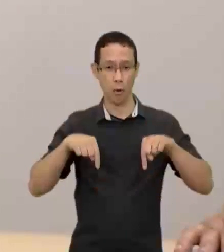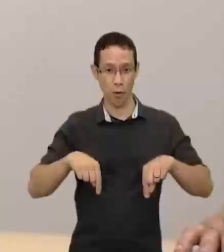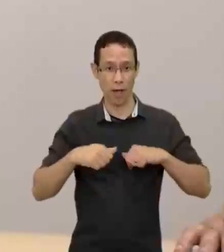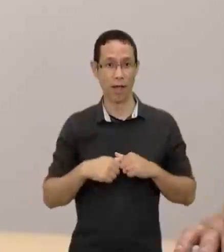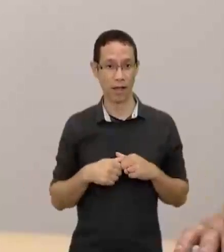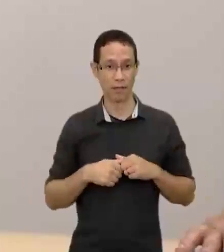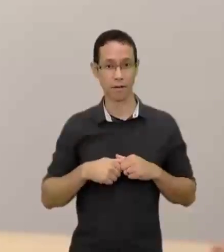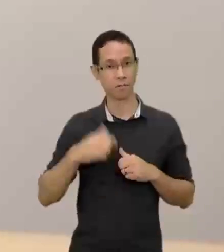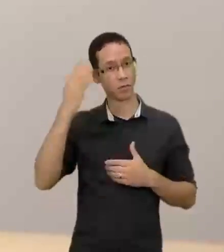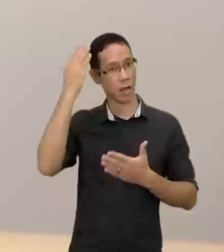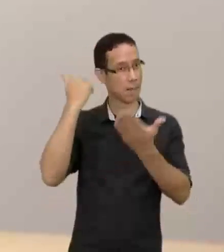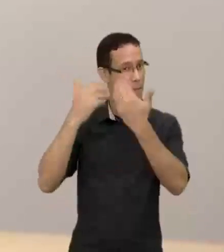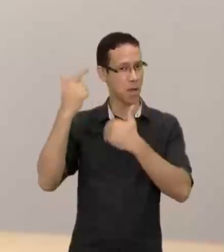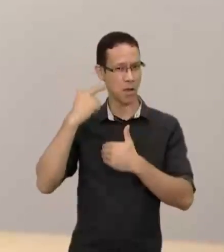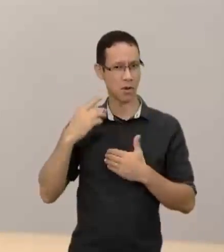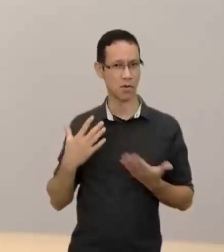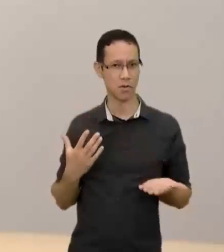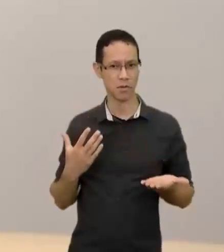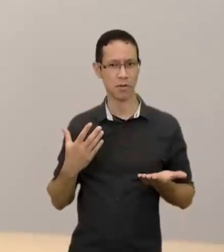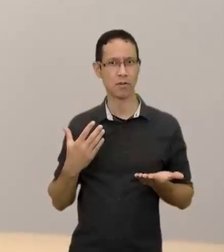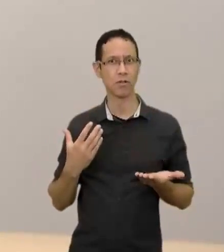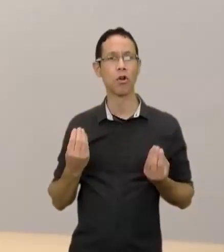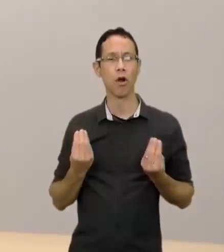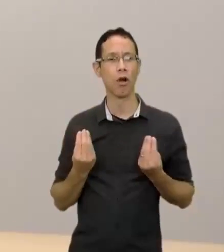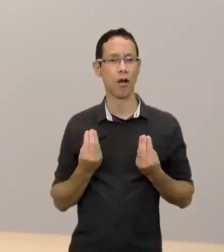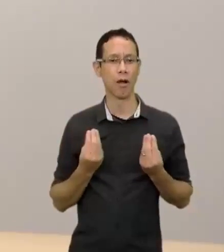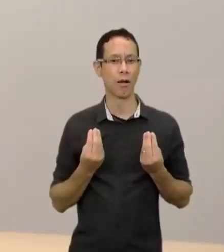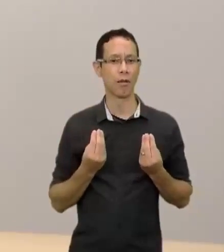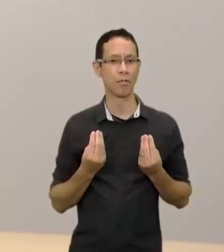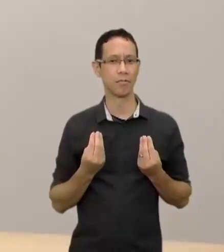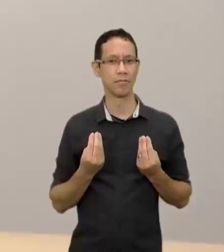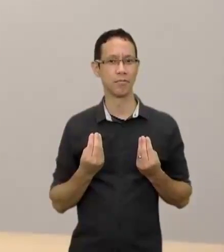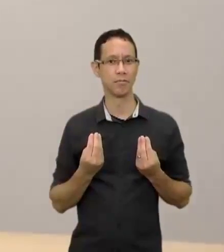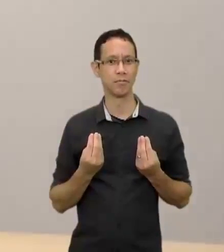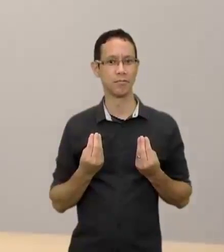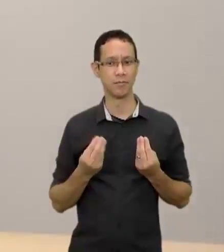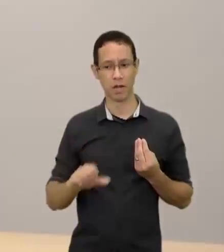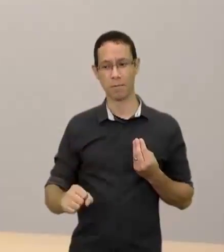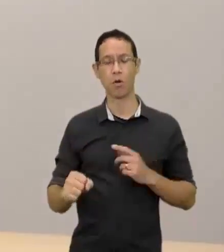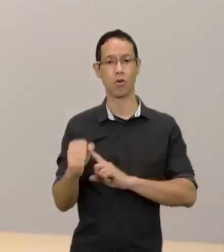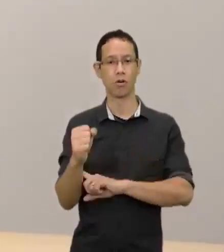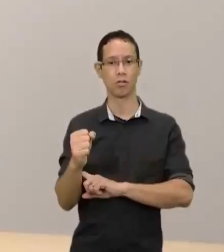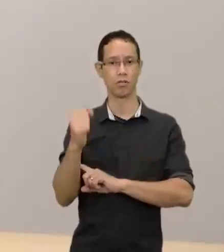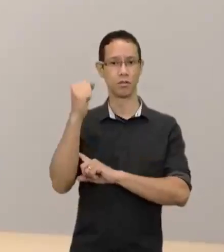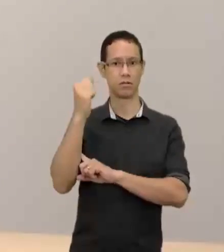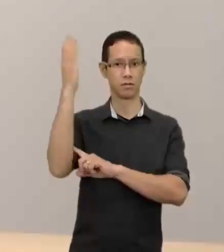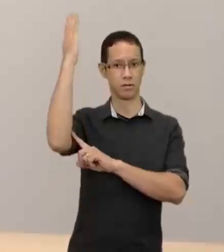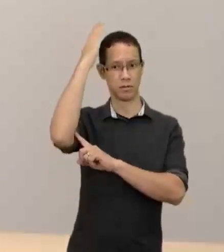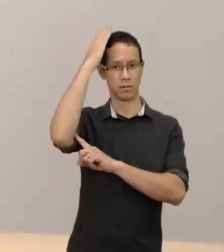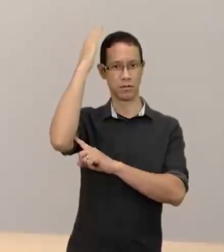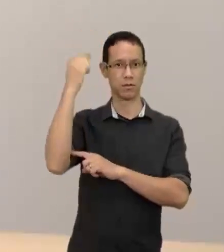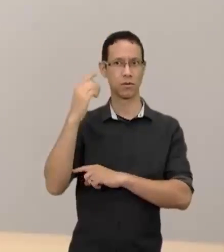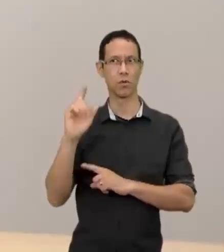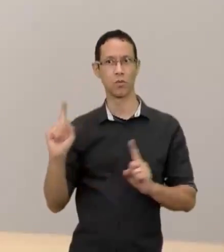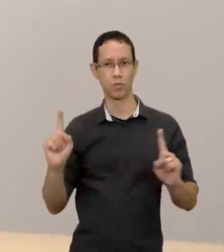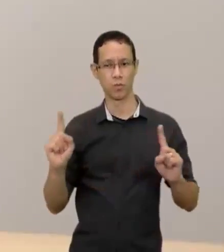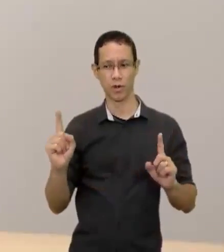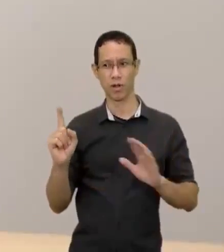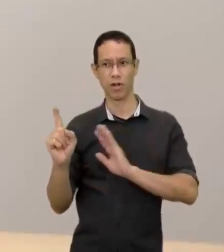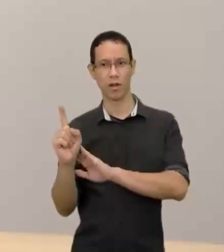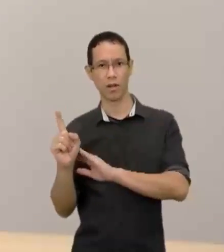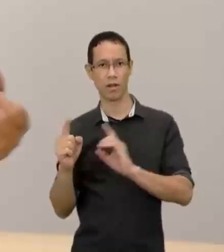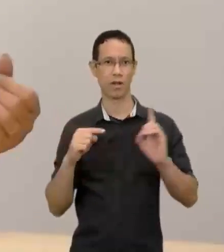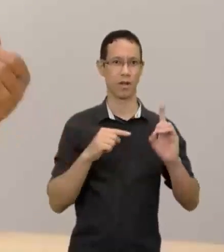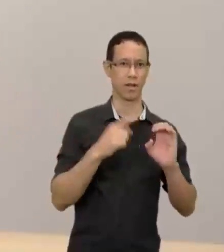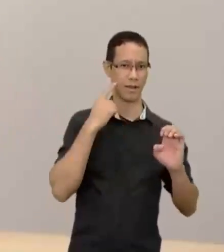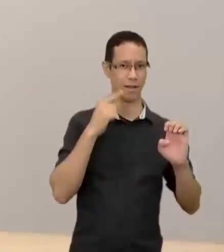vou arrumar o meu cabelo. O que eu tenho que fazer para arrumar meu cabelo? Eu tenho que dar o comando, que eu tenho que levantar a mão, tenho que encostar a mão, qual é a mão que eu tenho que levantar. Então, a gente